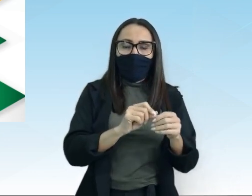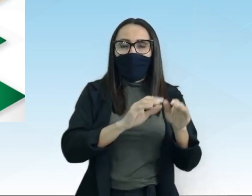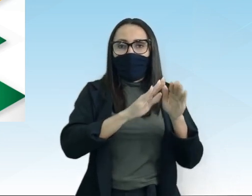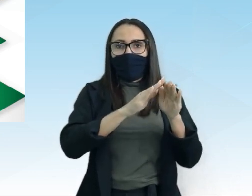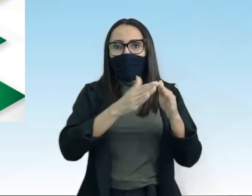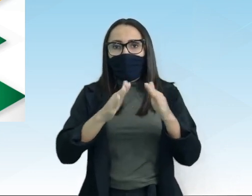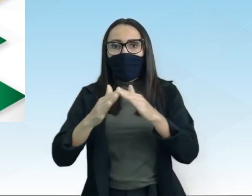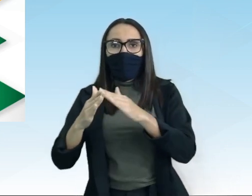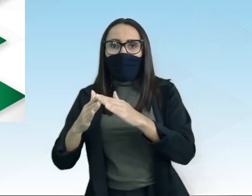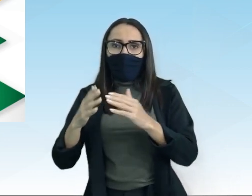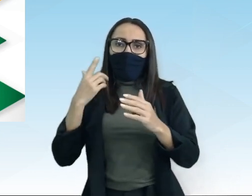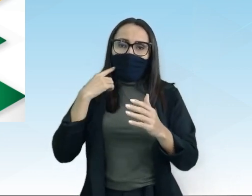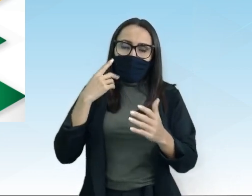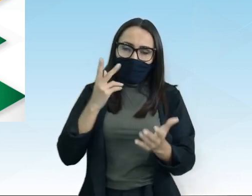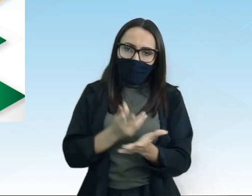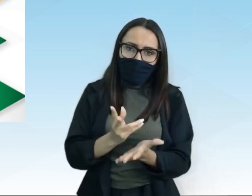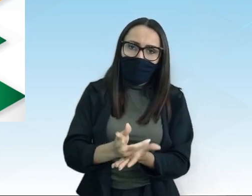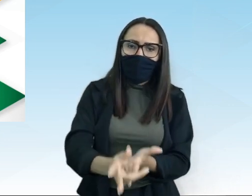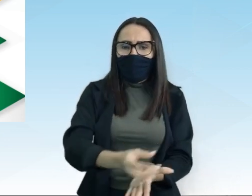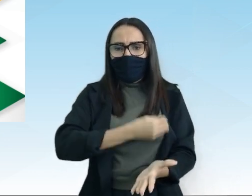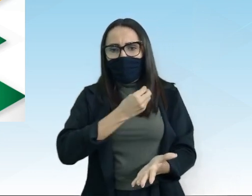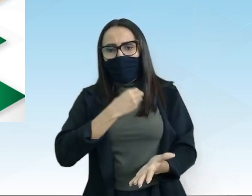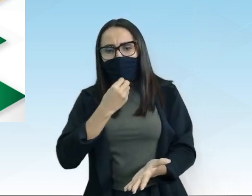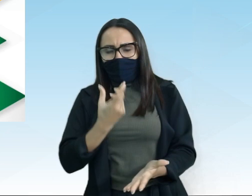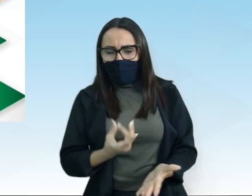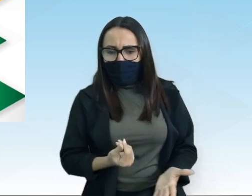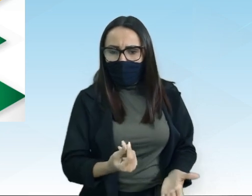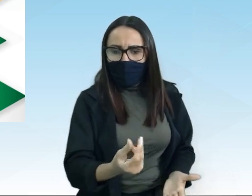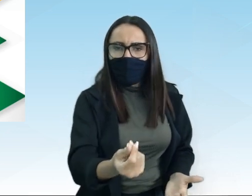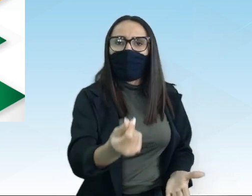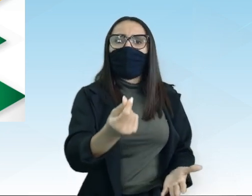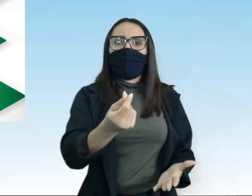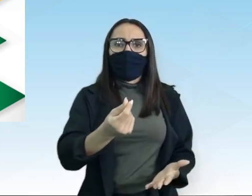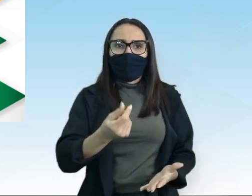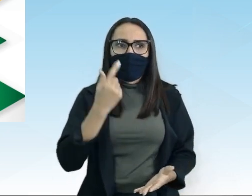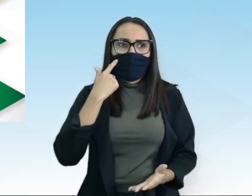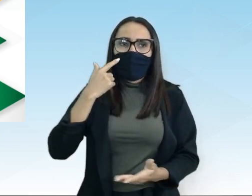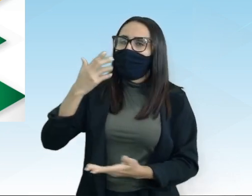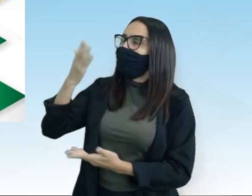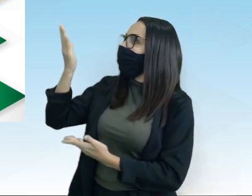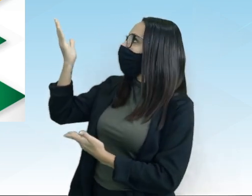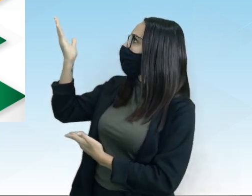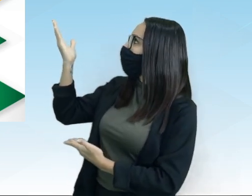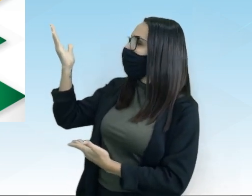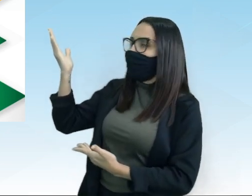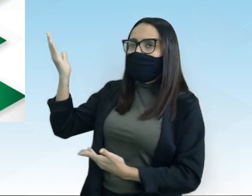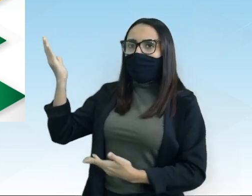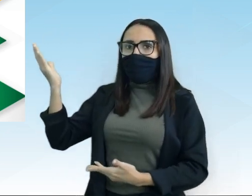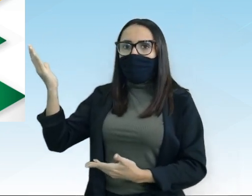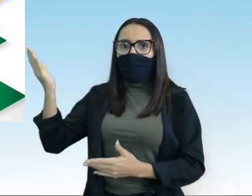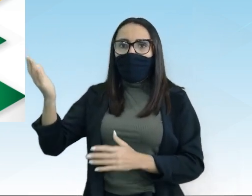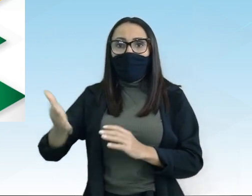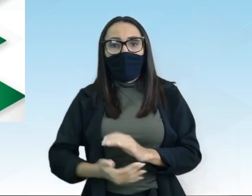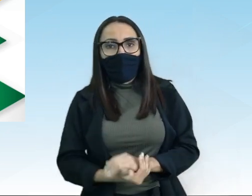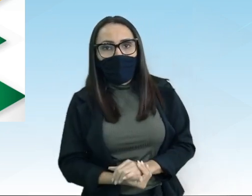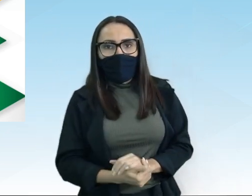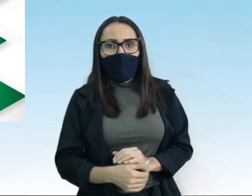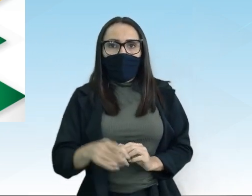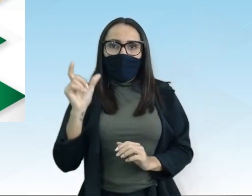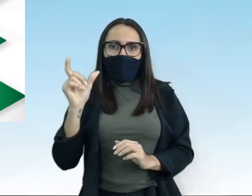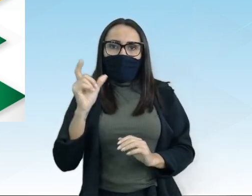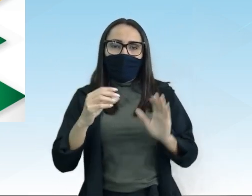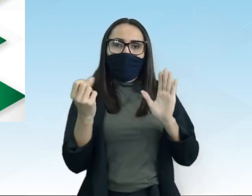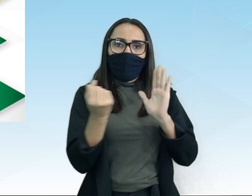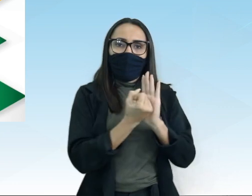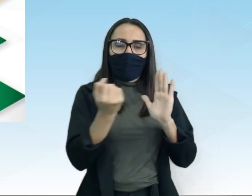e a vida prossegue. Então, mio, mió, teia, teiado, são palavras que